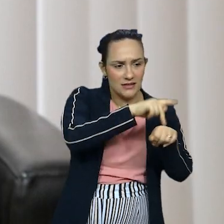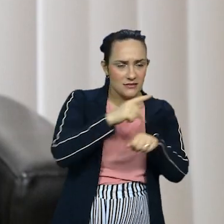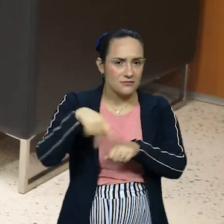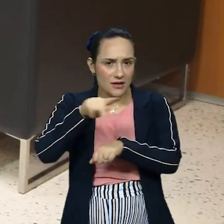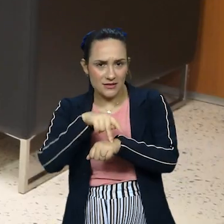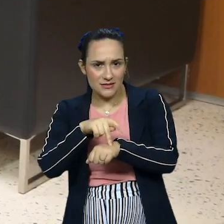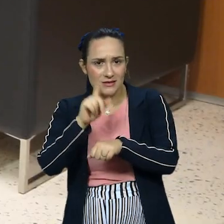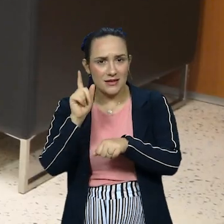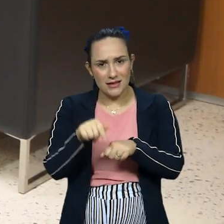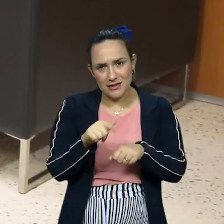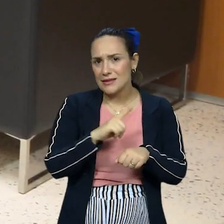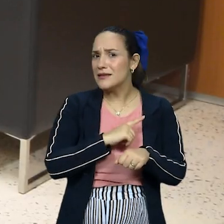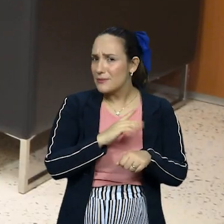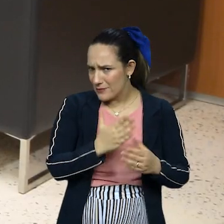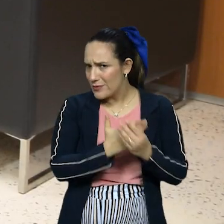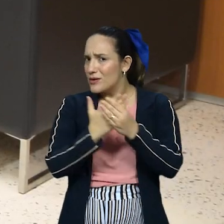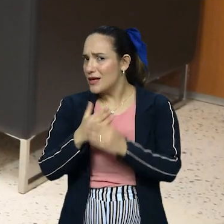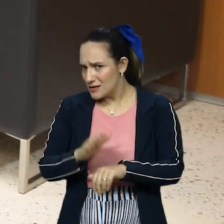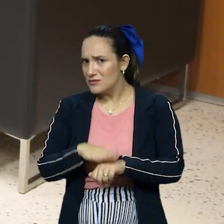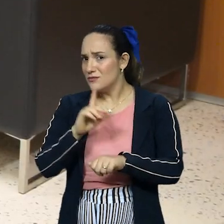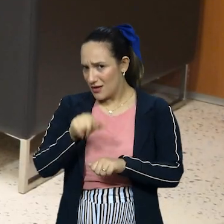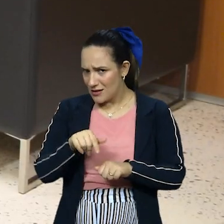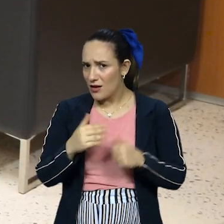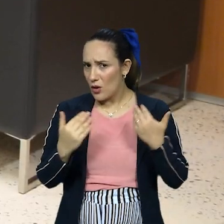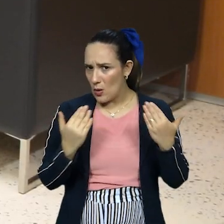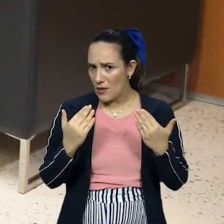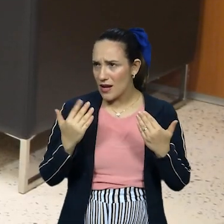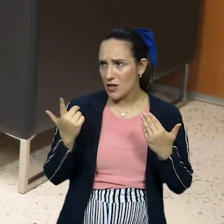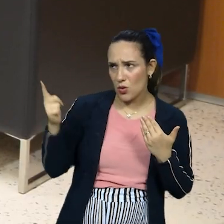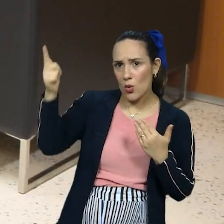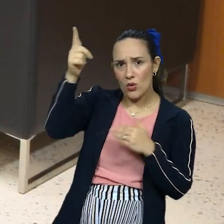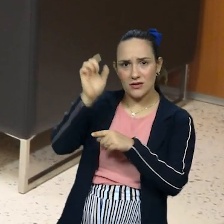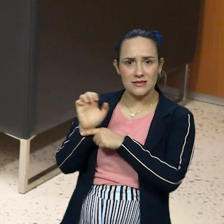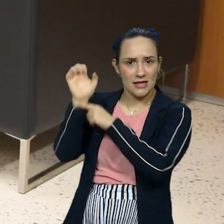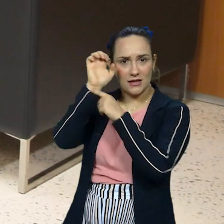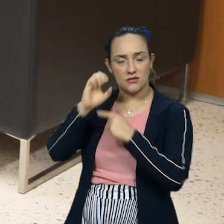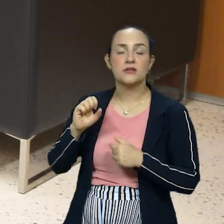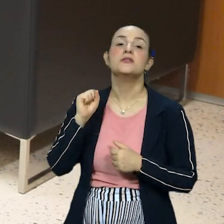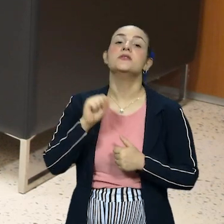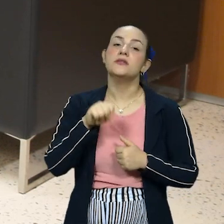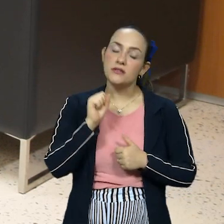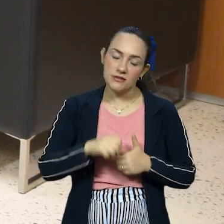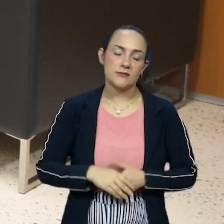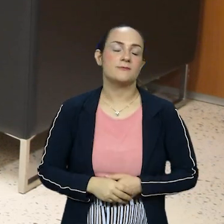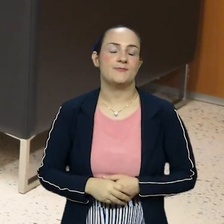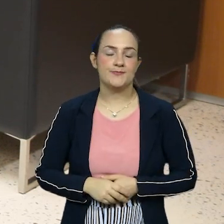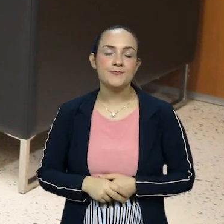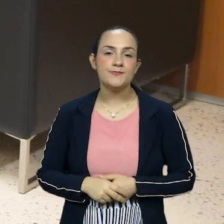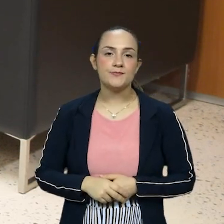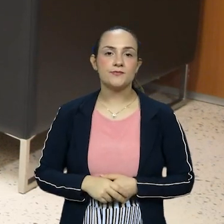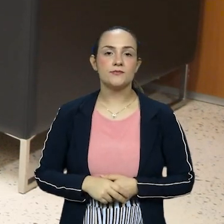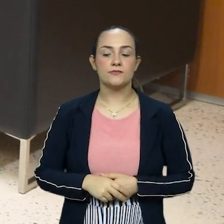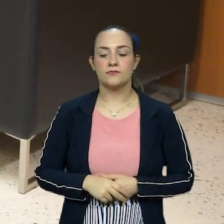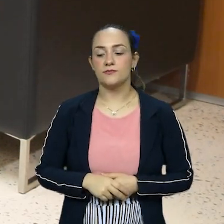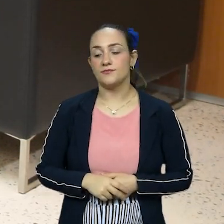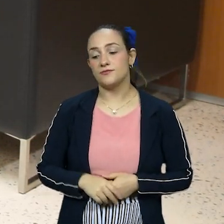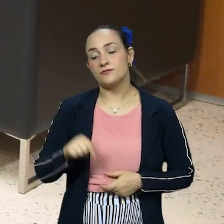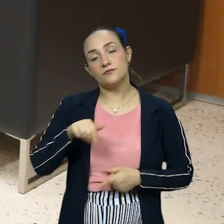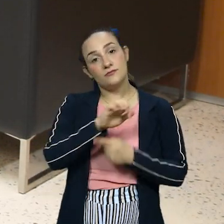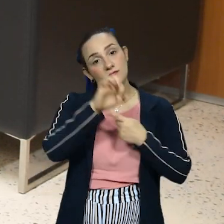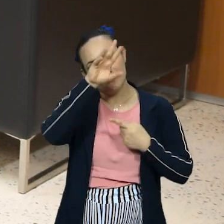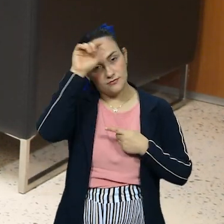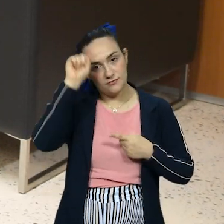acaba movimentando mais a Justiça Militar Estadual ou não em relação aos outros estados da Federação? Sim, nós temos